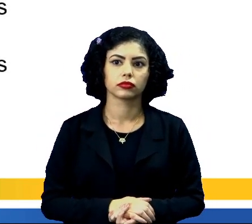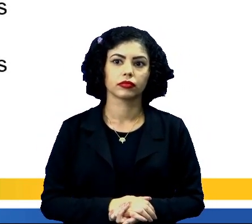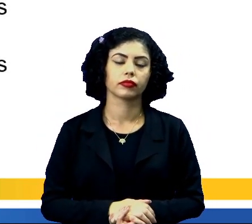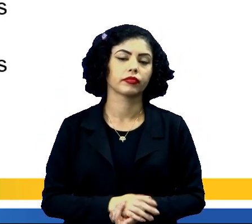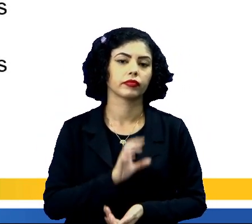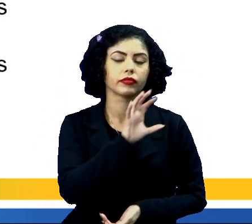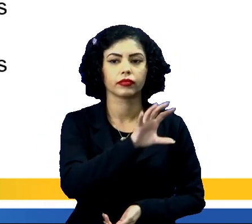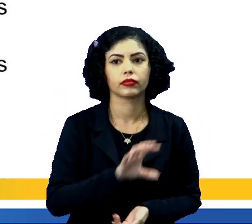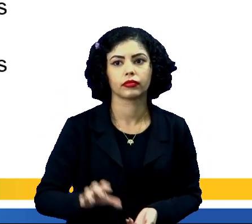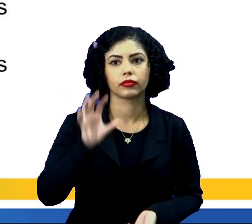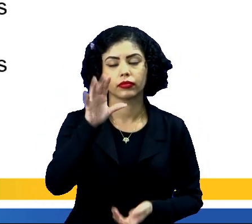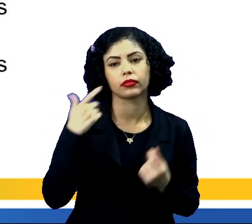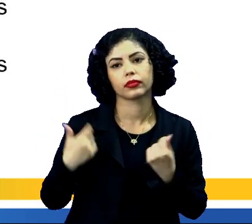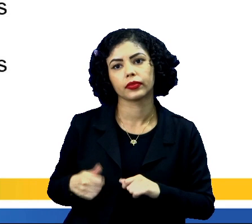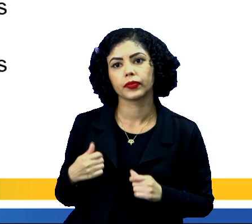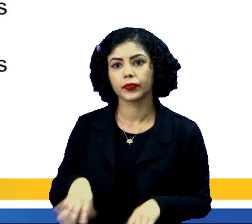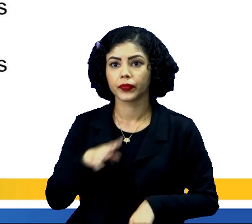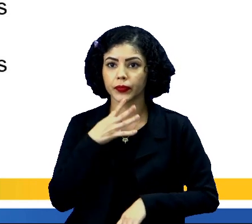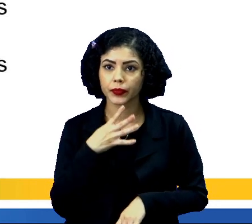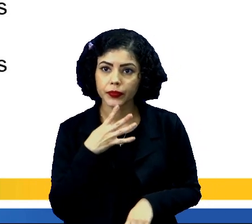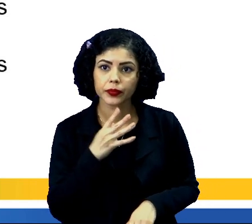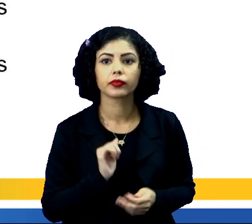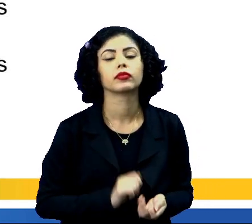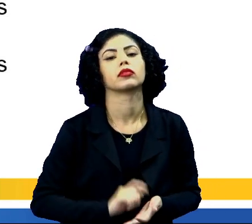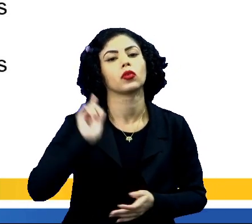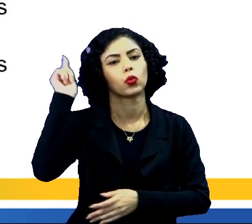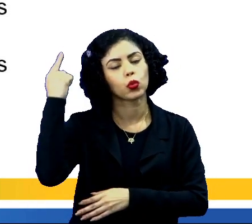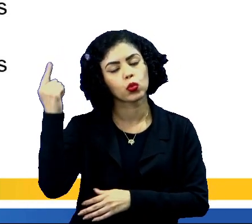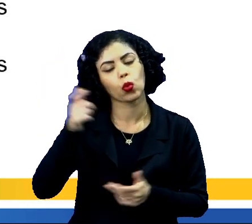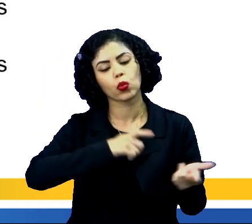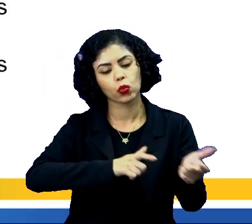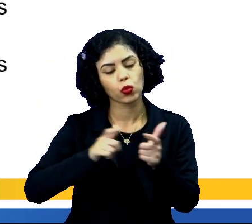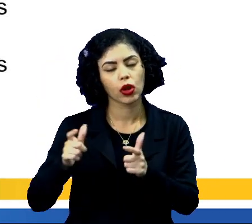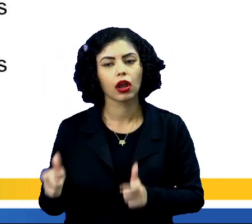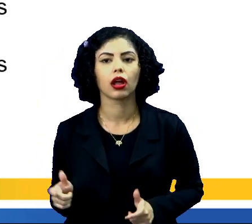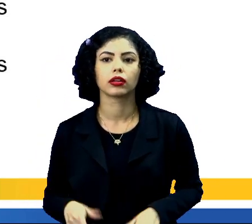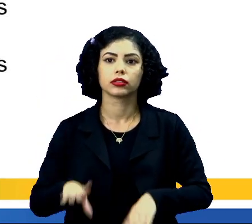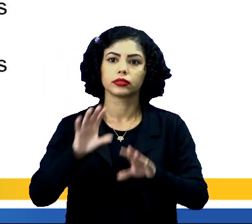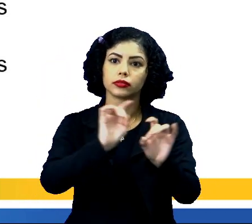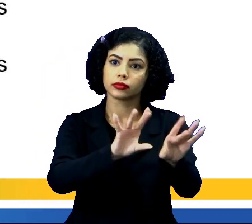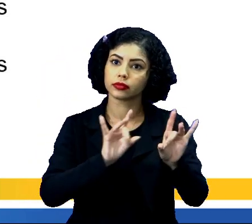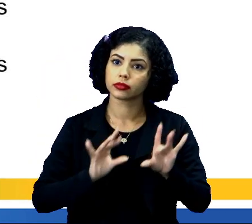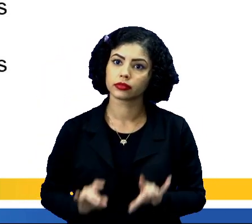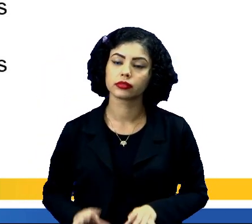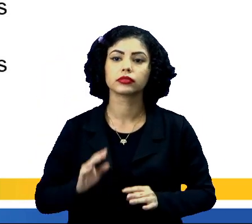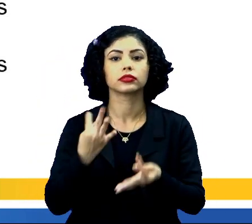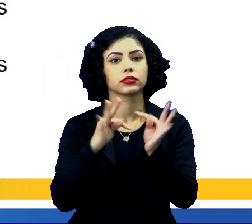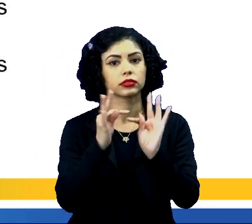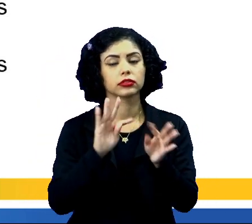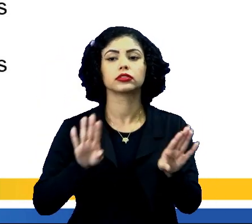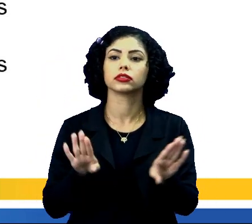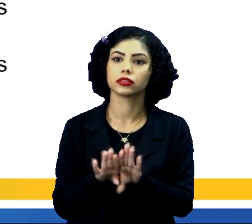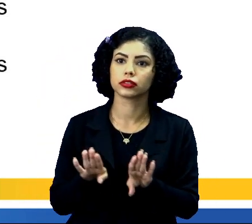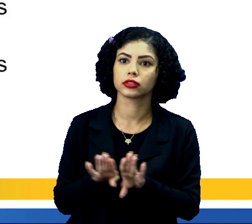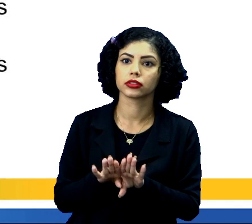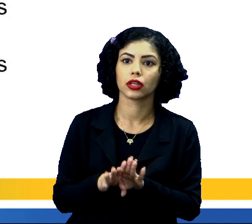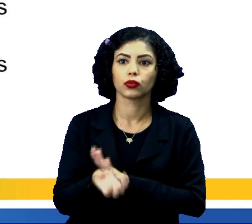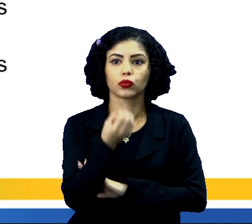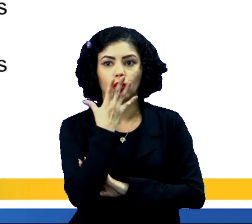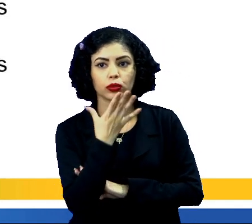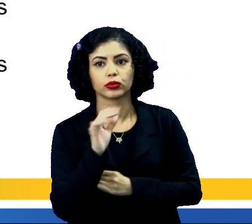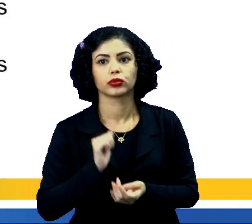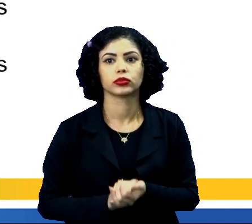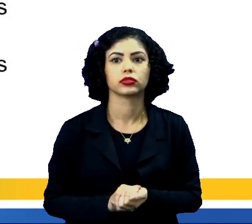de um mapa, a gente tem, né, que é necessário conhecimento do espaço geográfico, uso de técnicas e tecnologias, como